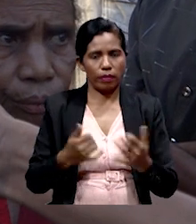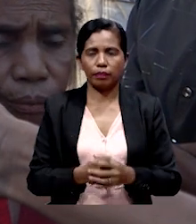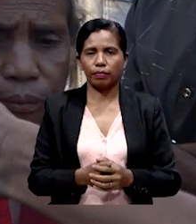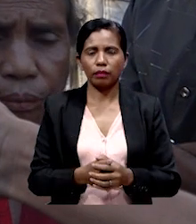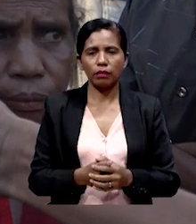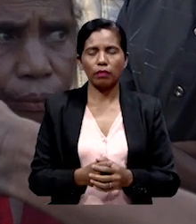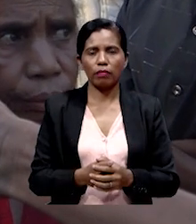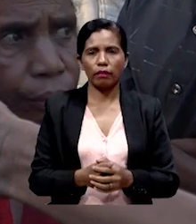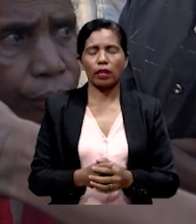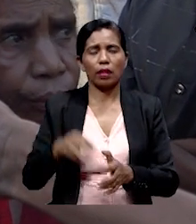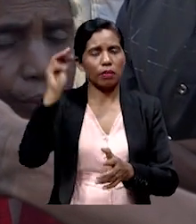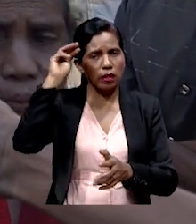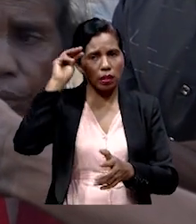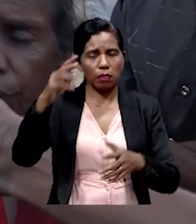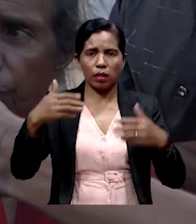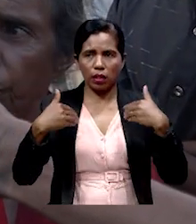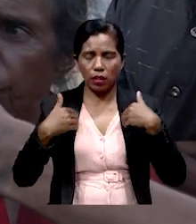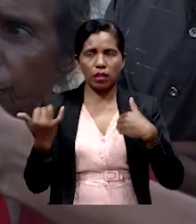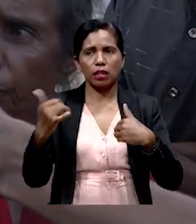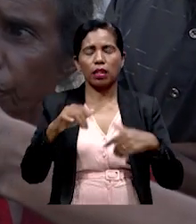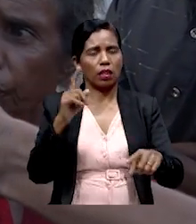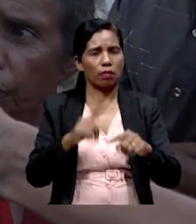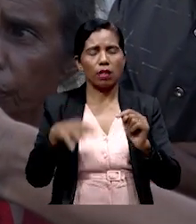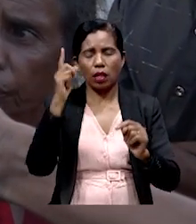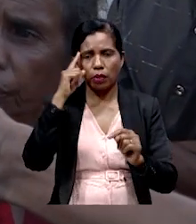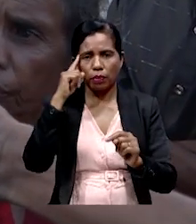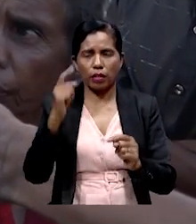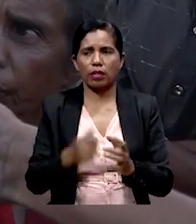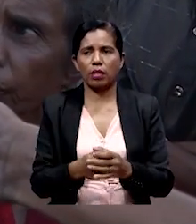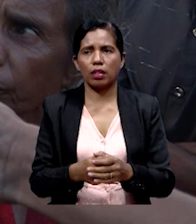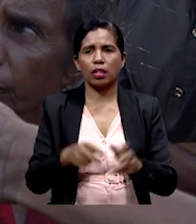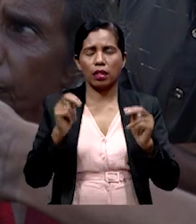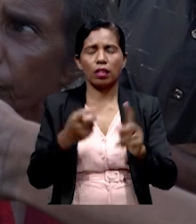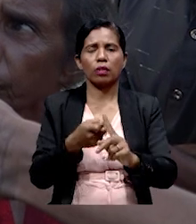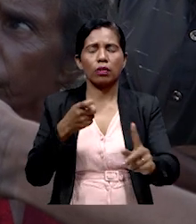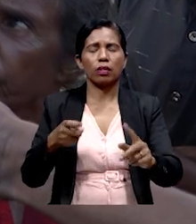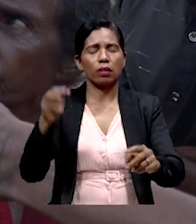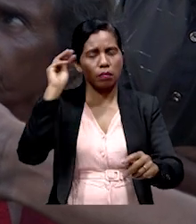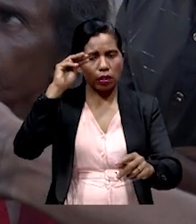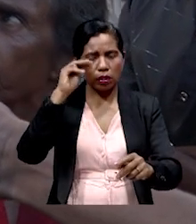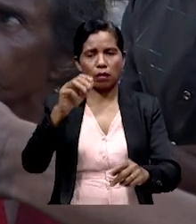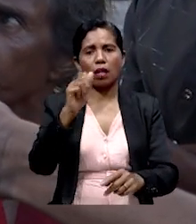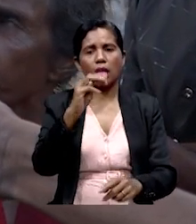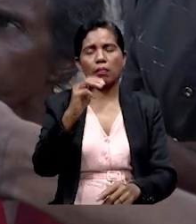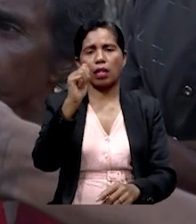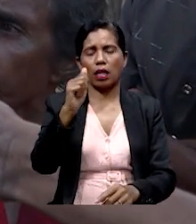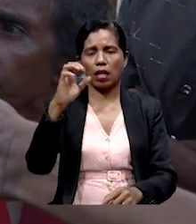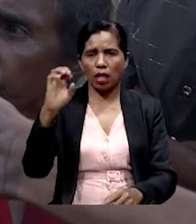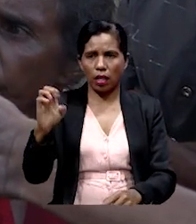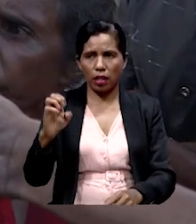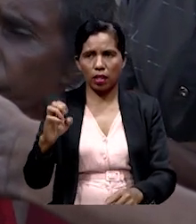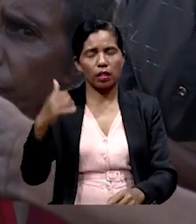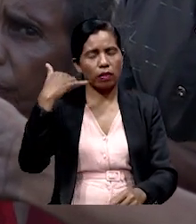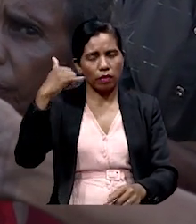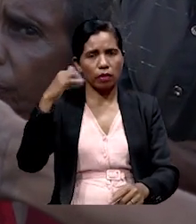ministério ira que nebema ia ser label hanu en kata kinsane tem ser liu ministério administração estatal ma contacto vai a ministério